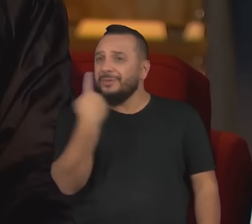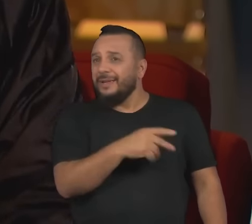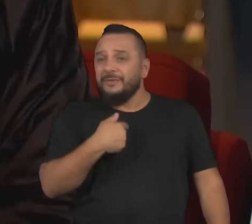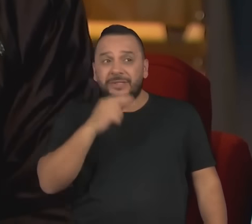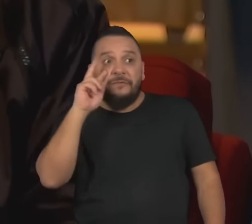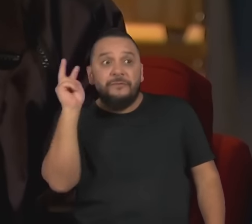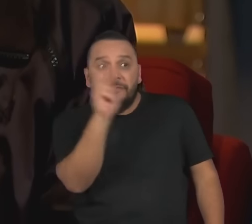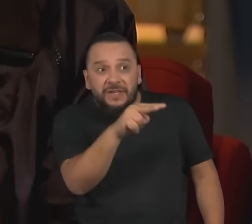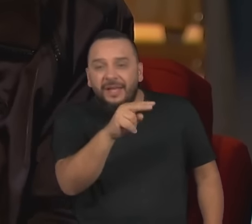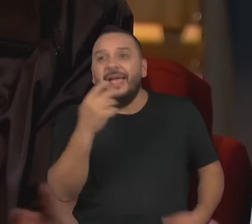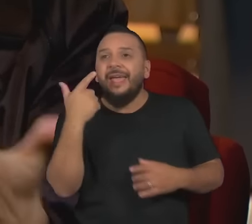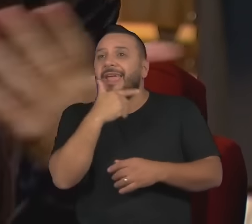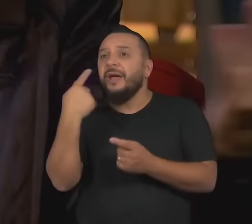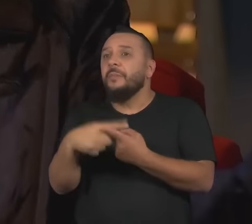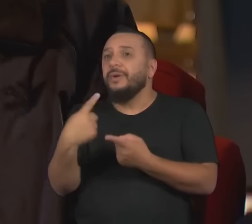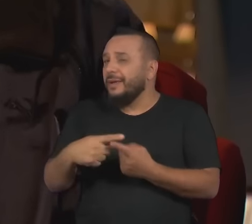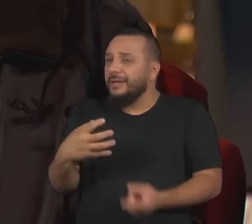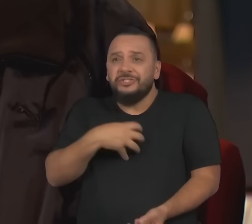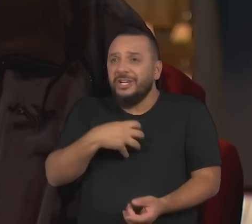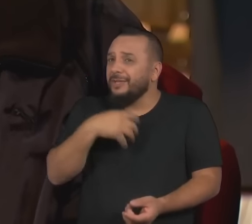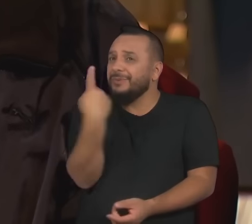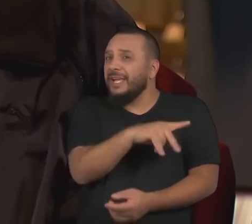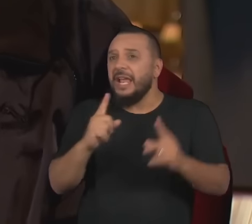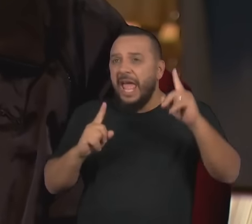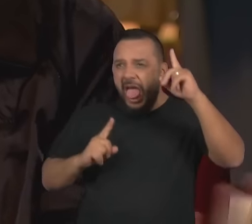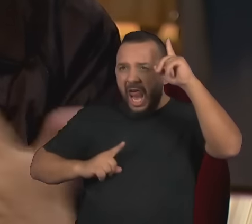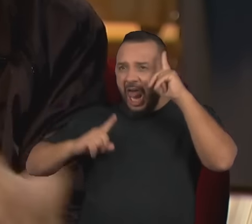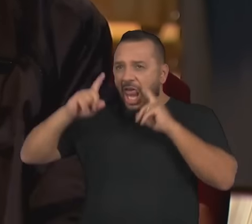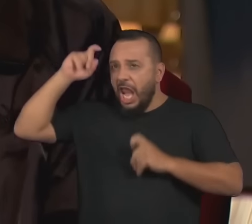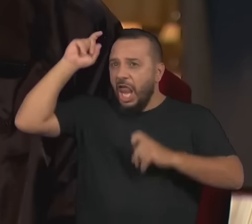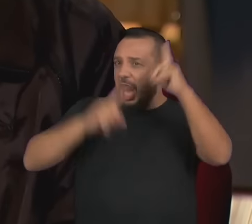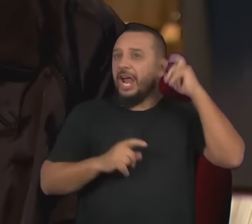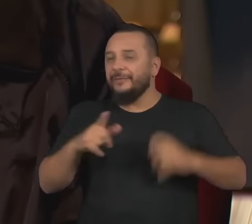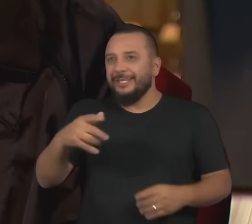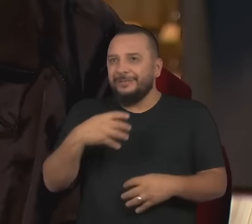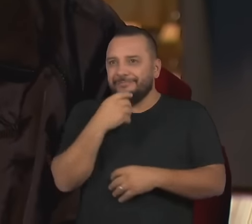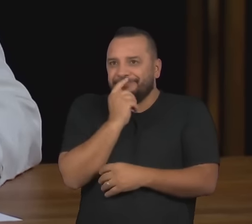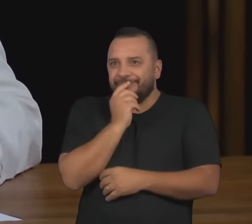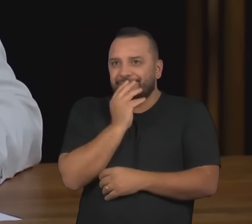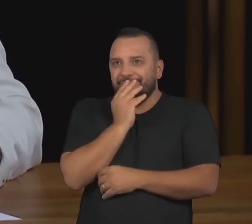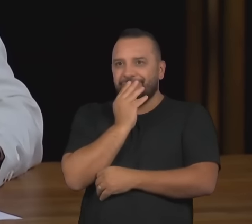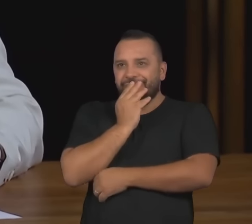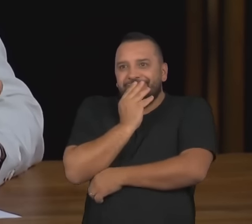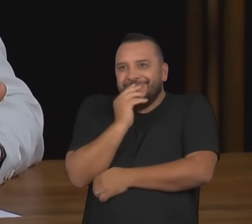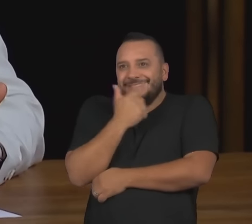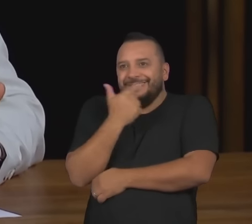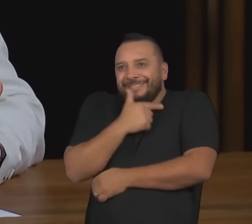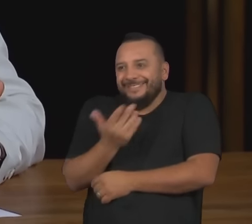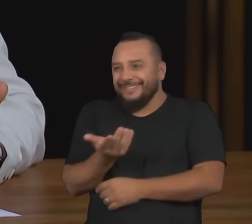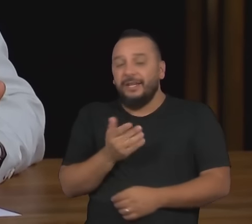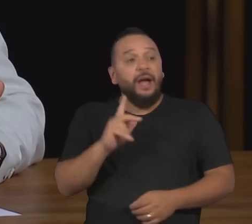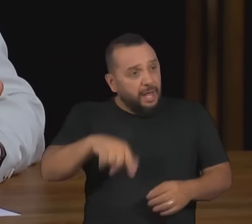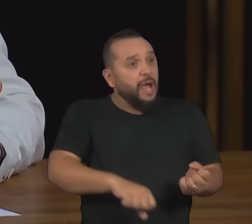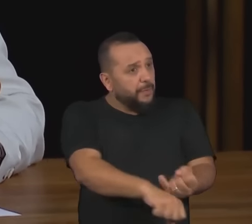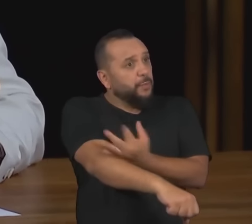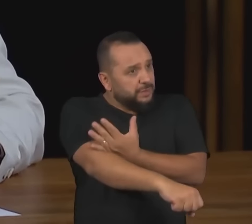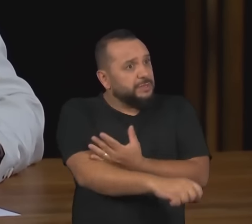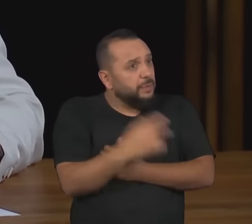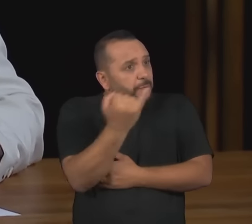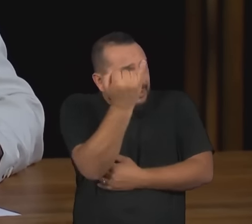expressão dele. Sim. Ele tinha uma força de expressão que te levava ao riso. E né? o riso é uma emoção Também